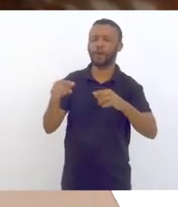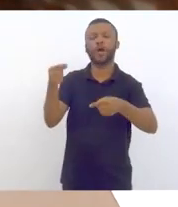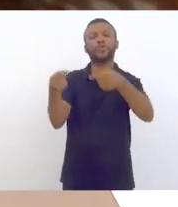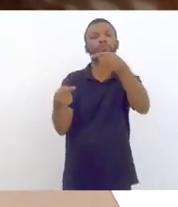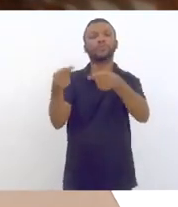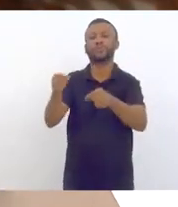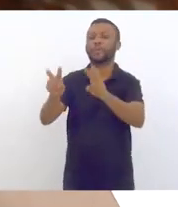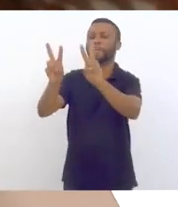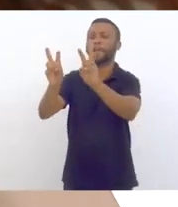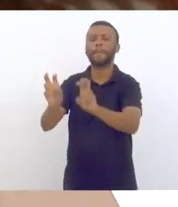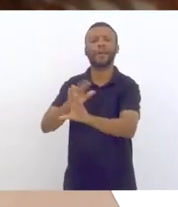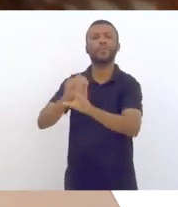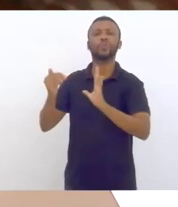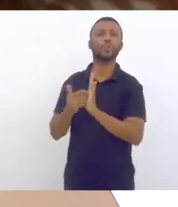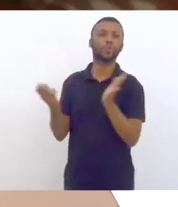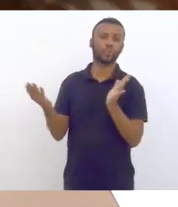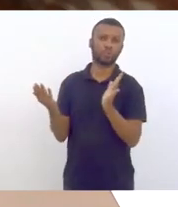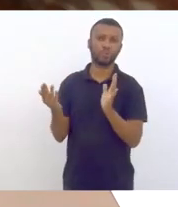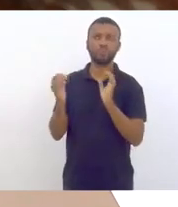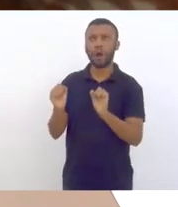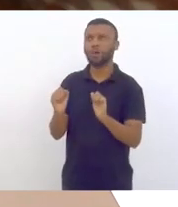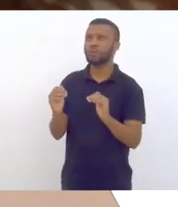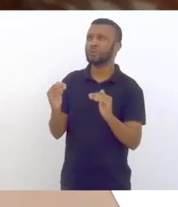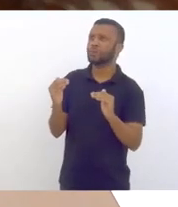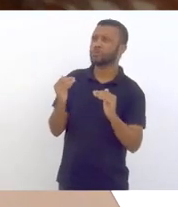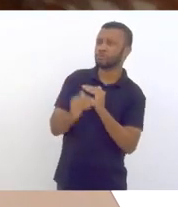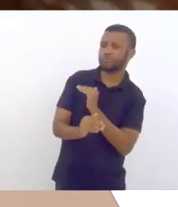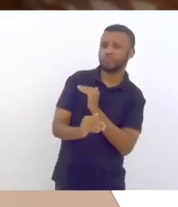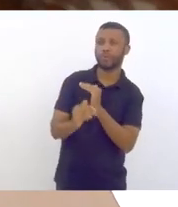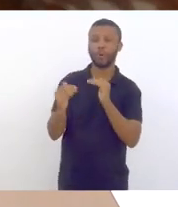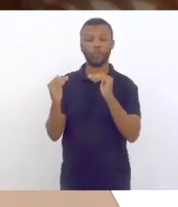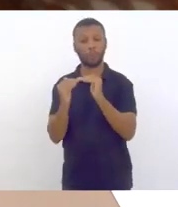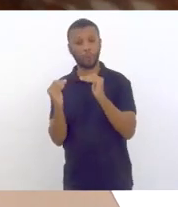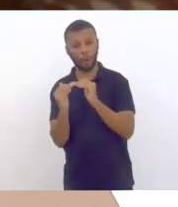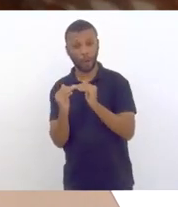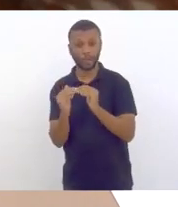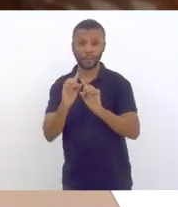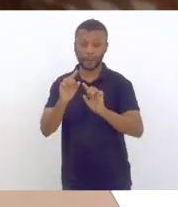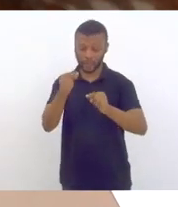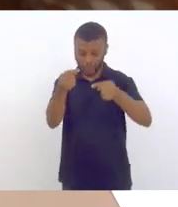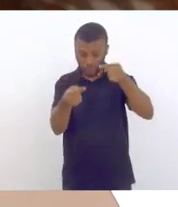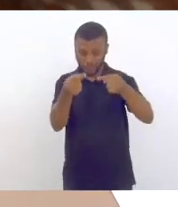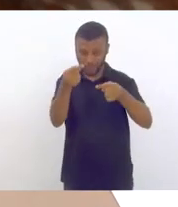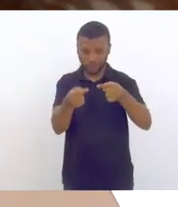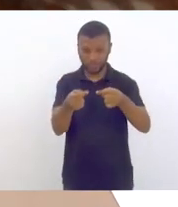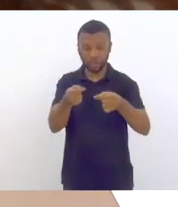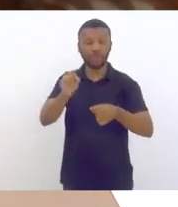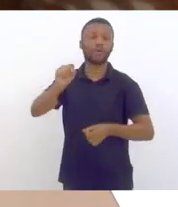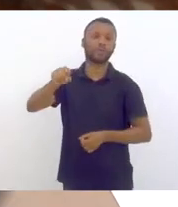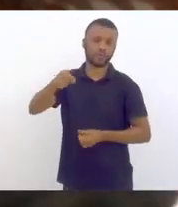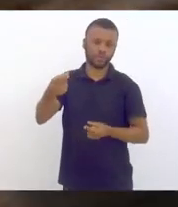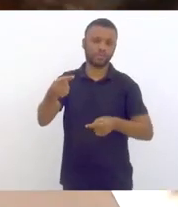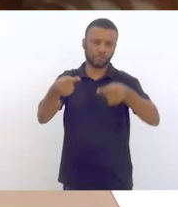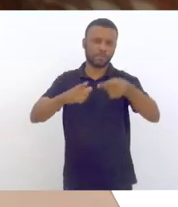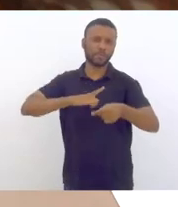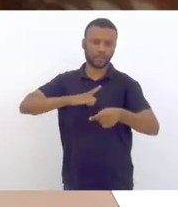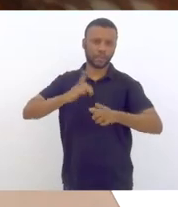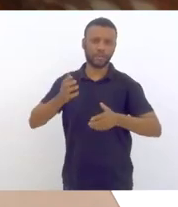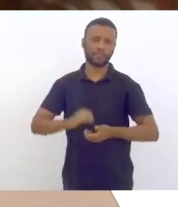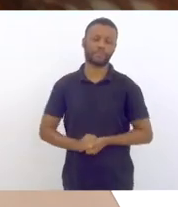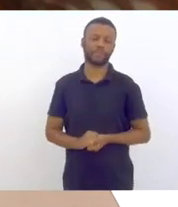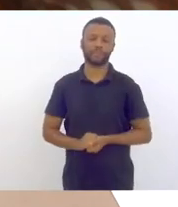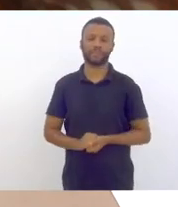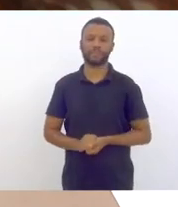tenha discutido podemos ter que ver agência mas discutir discutir bom dito isso então o